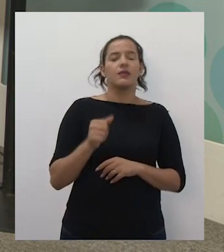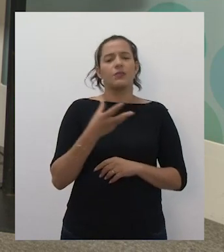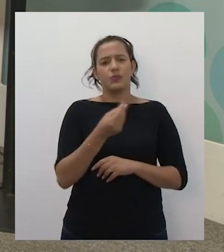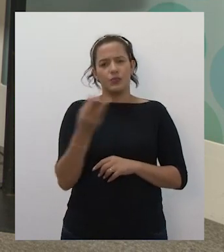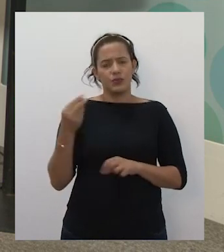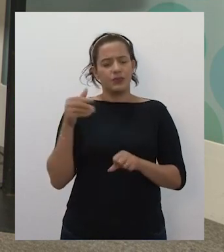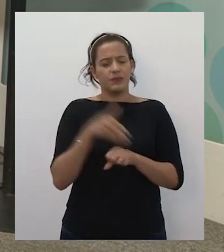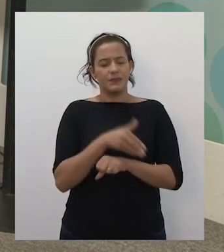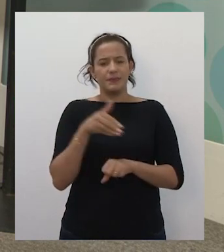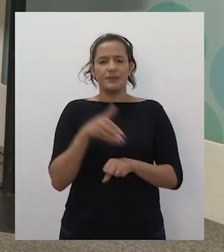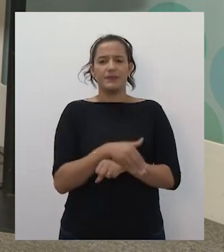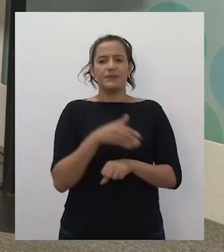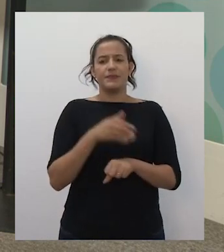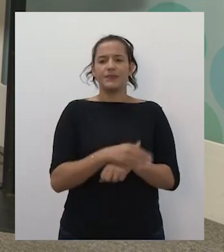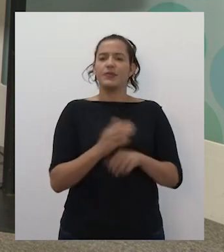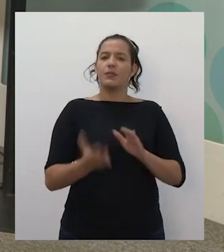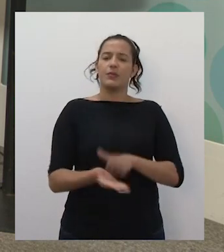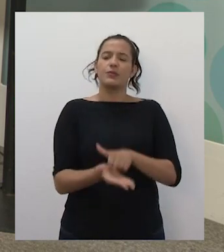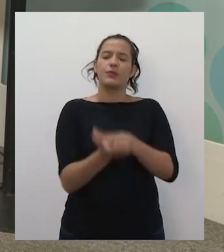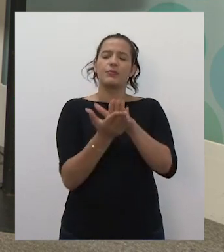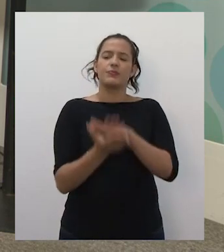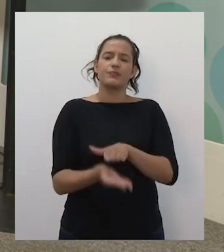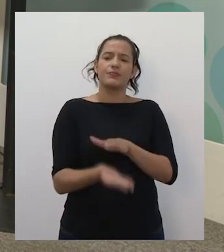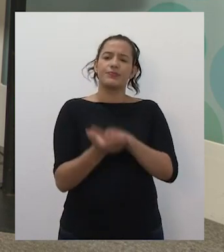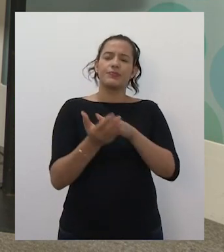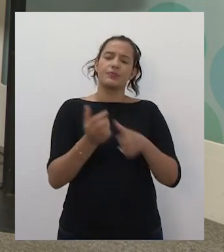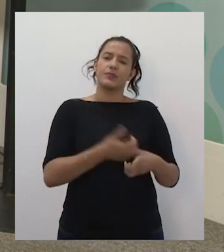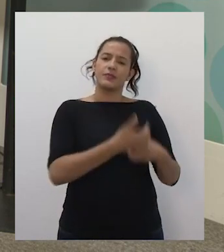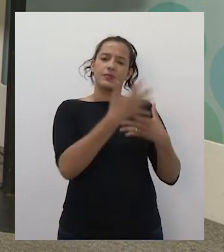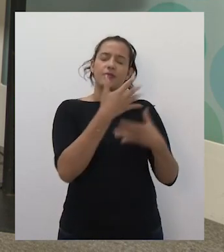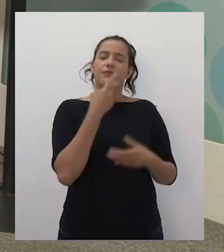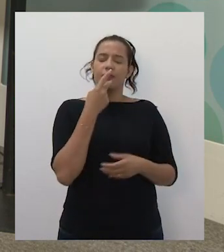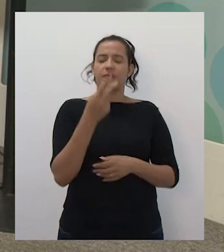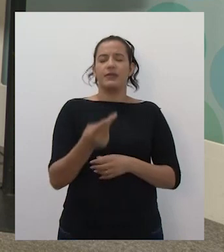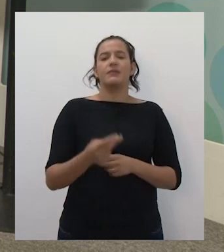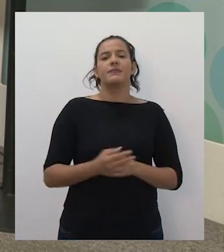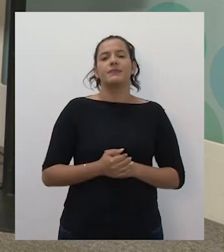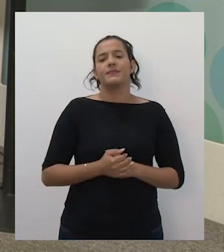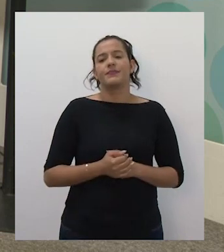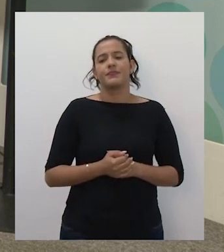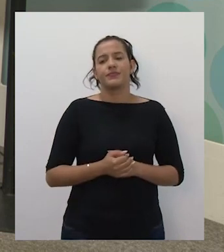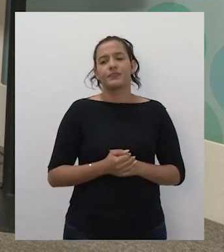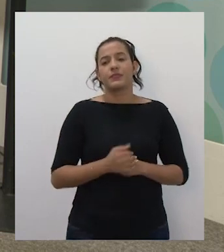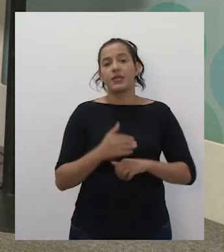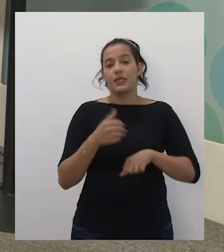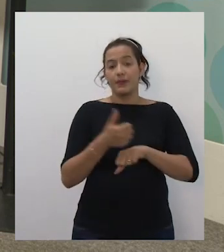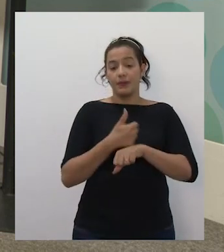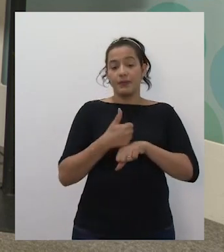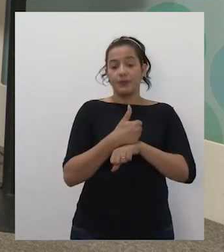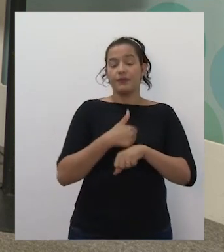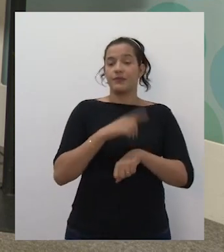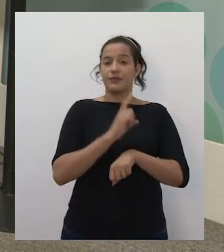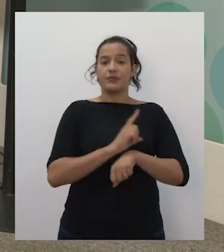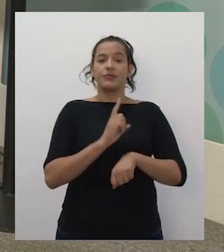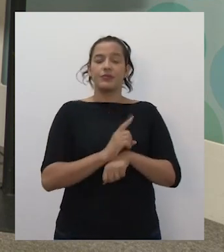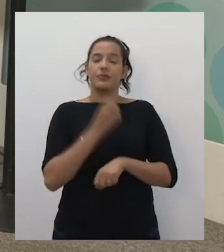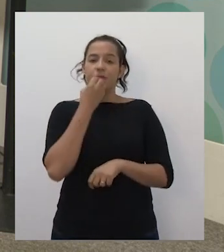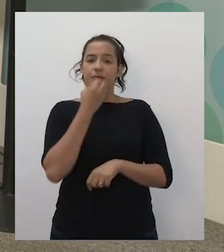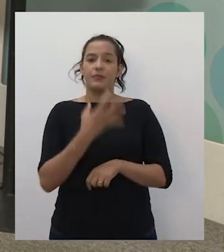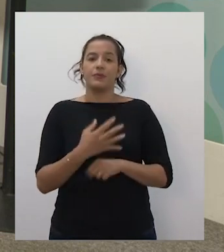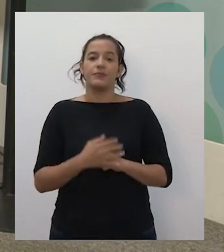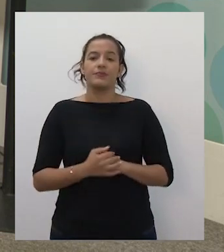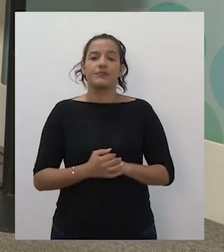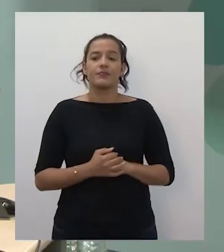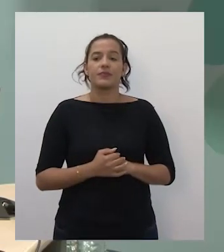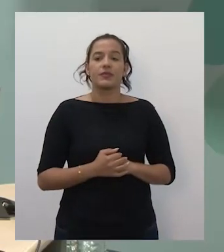aqui da interação, né? O pessoal tem elogiado bastante, como professor nas aulas, né? E também como profissional aí da diretoria. Eu gostaria de